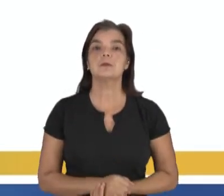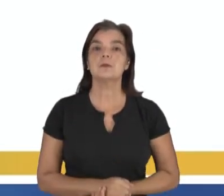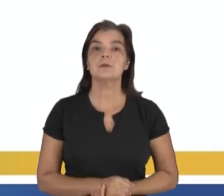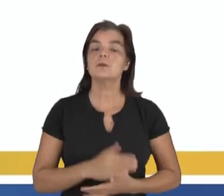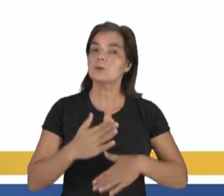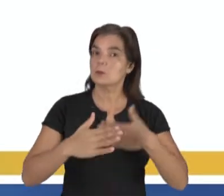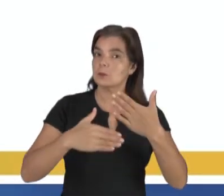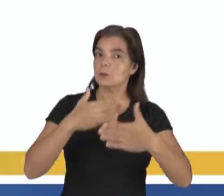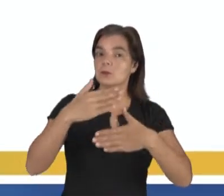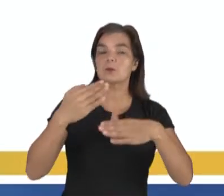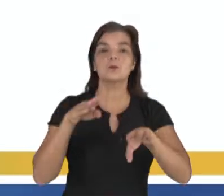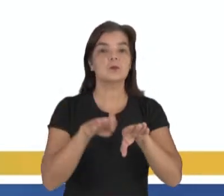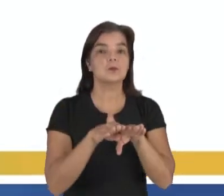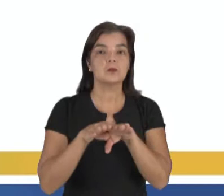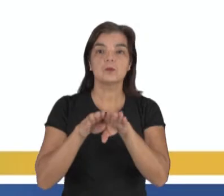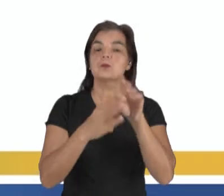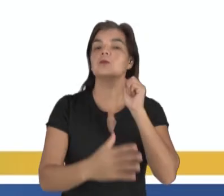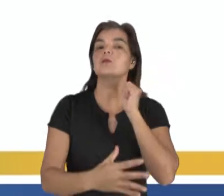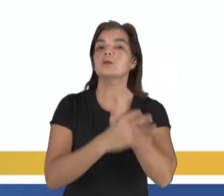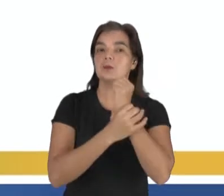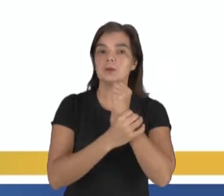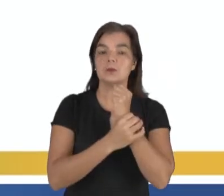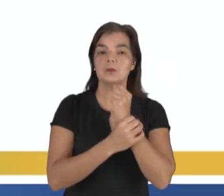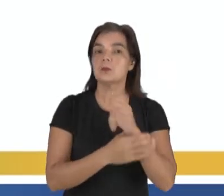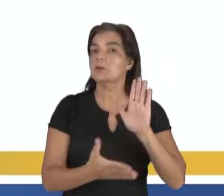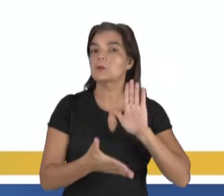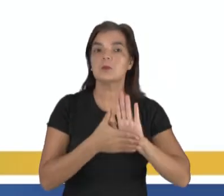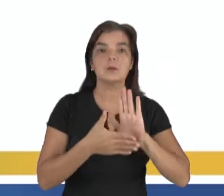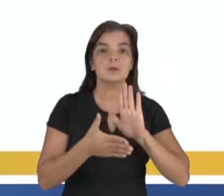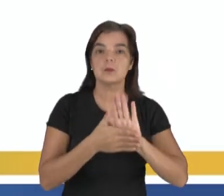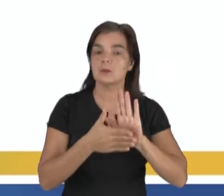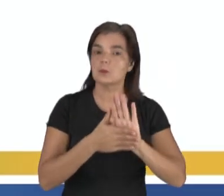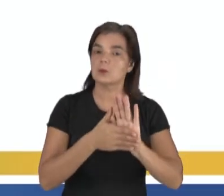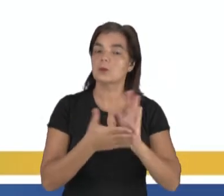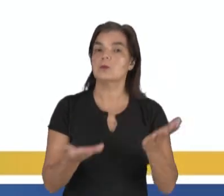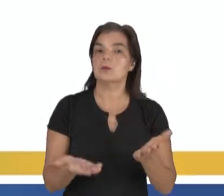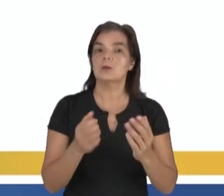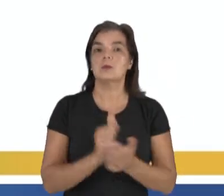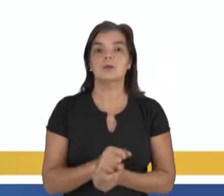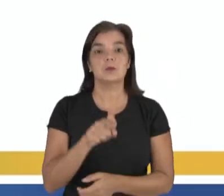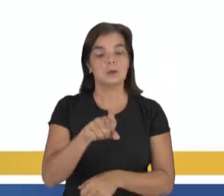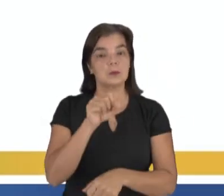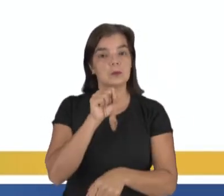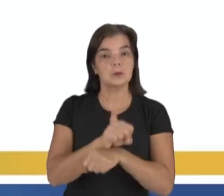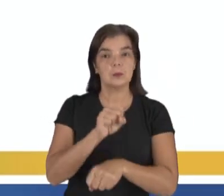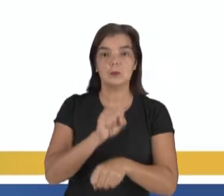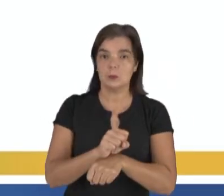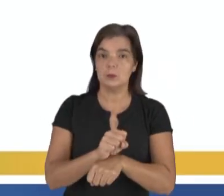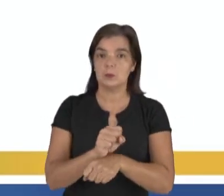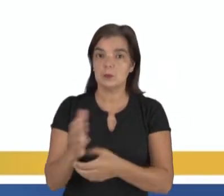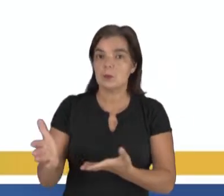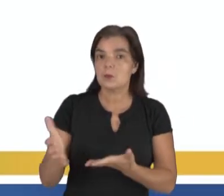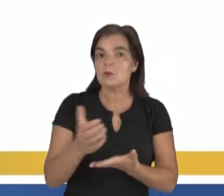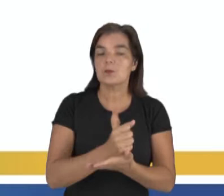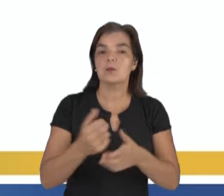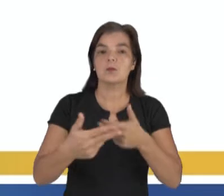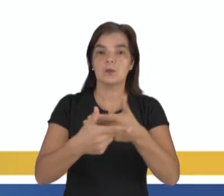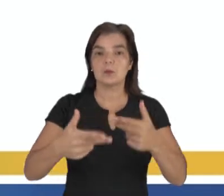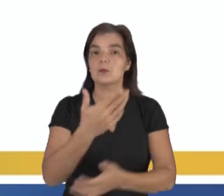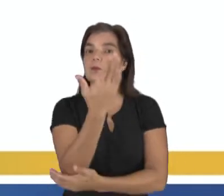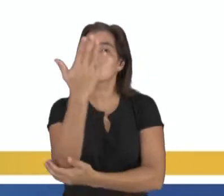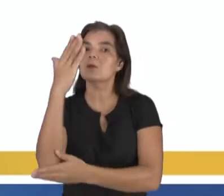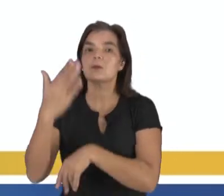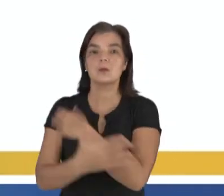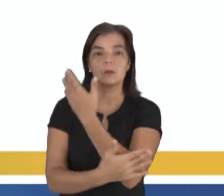o desenvolvimento sustentável, ele não propõe que você pare de retirar os recursos naturais, mas